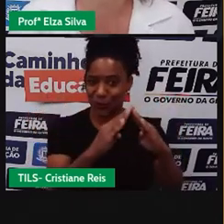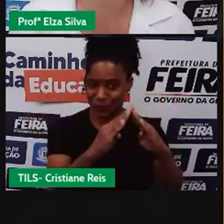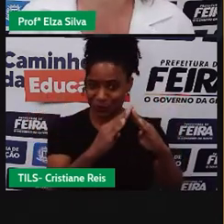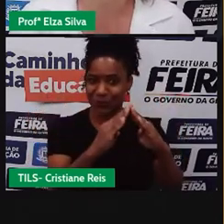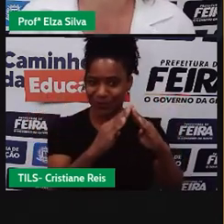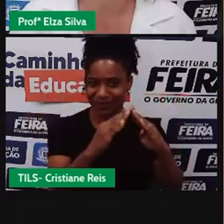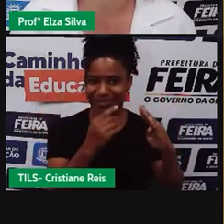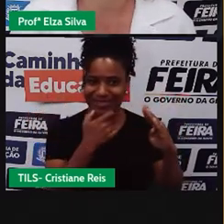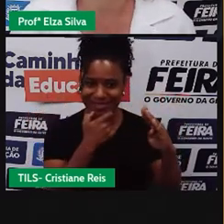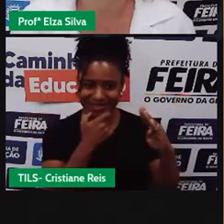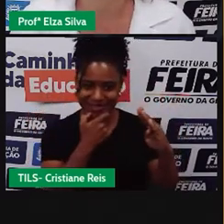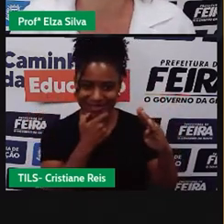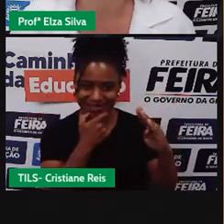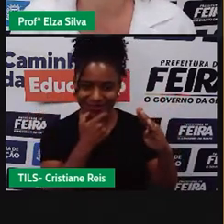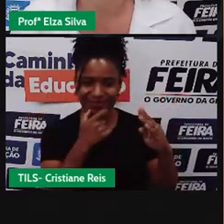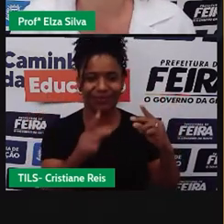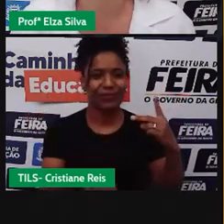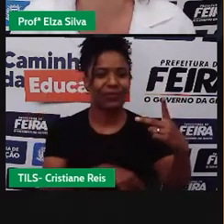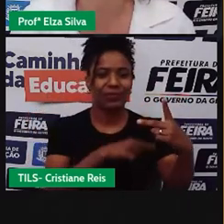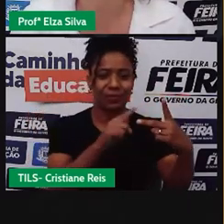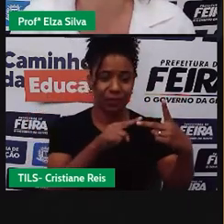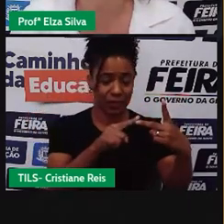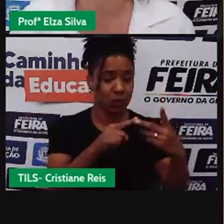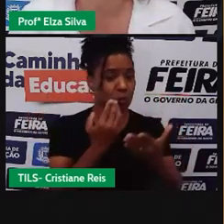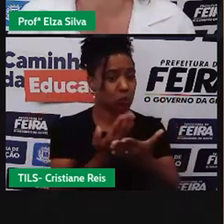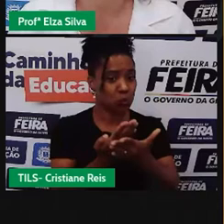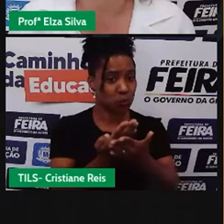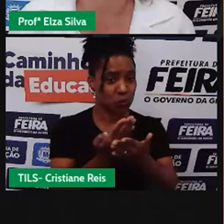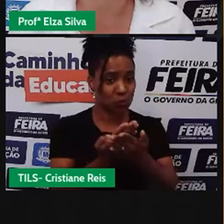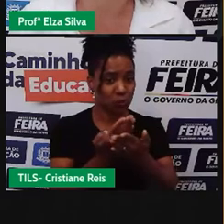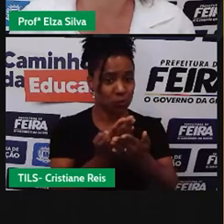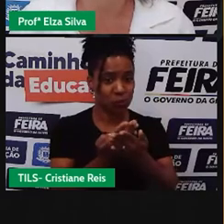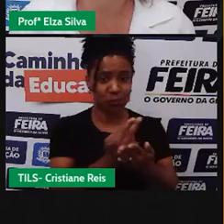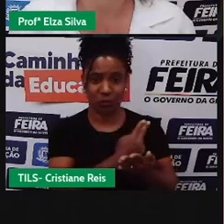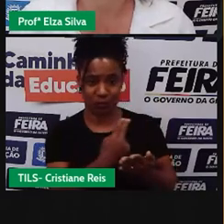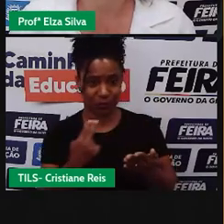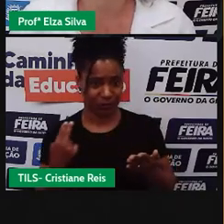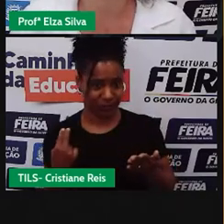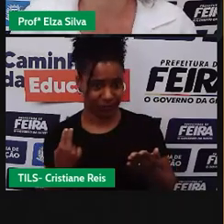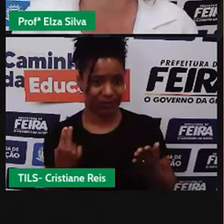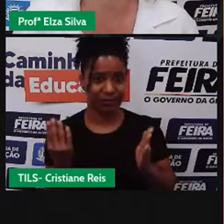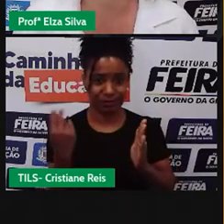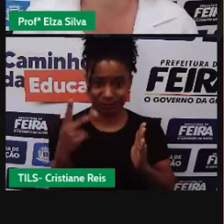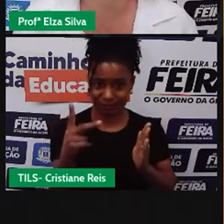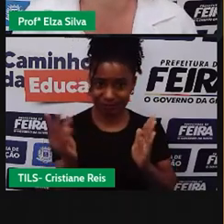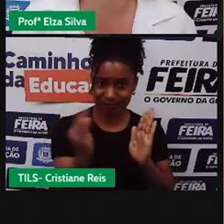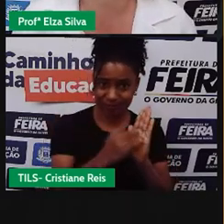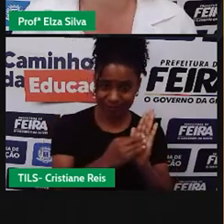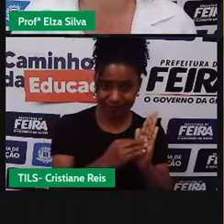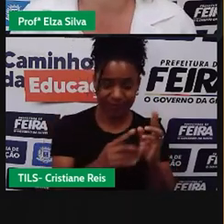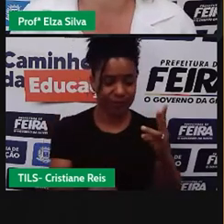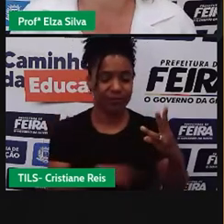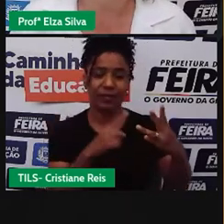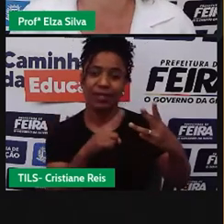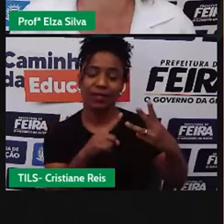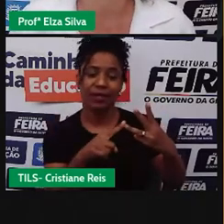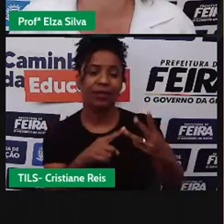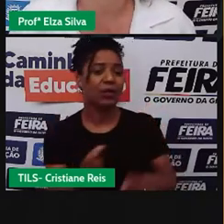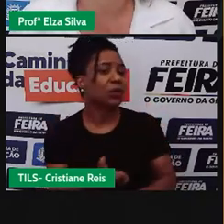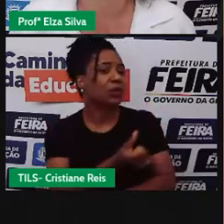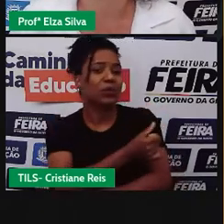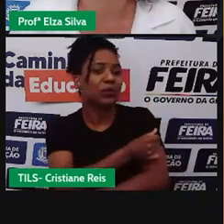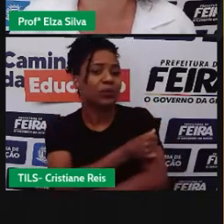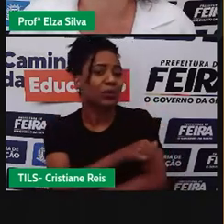você estuda, student, seu nome, grade, a série que você estuda,